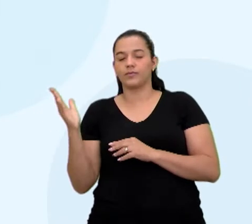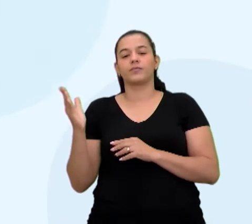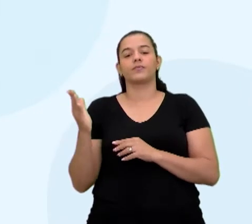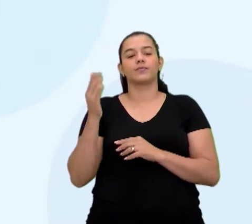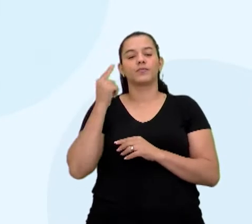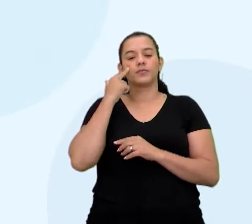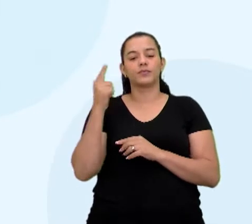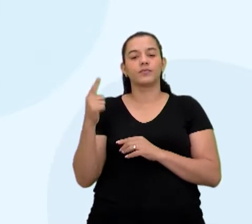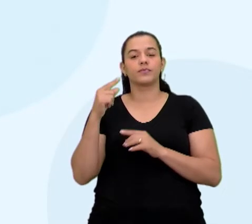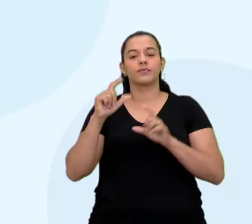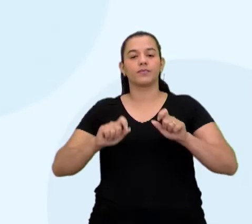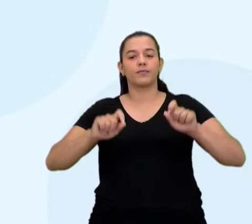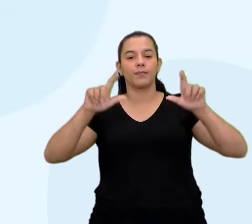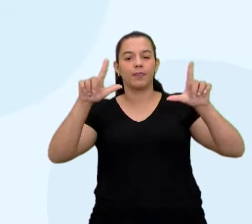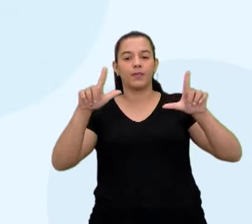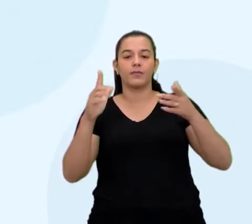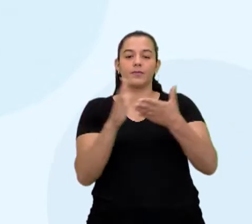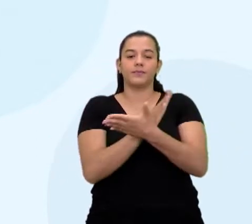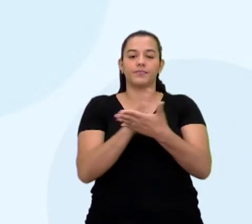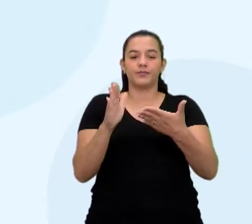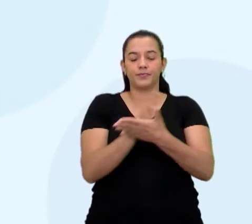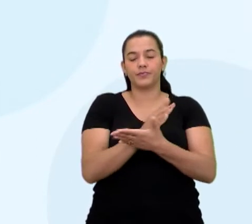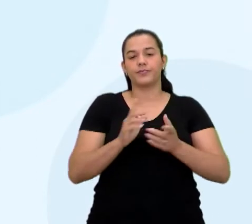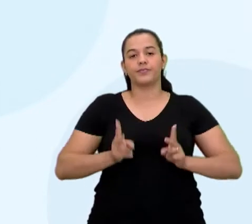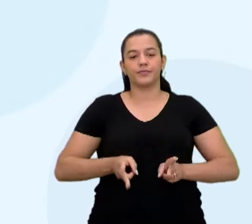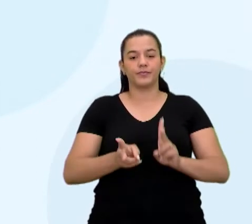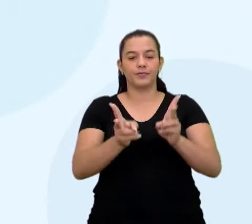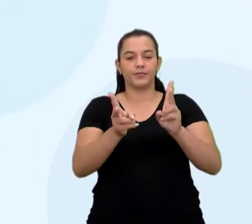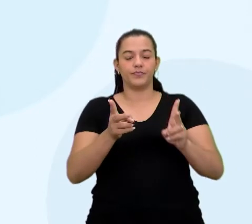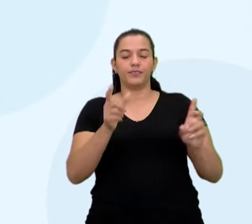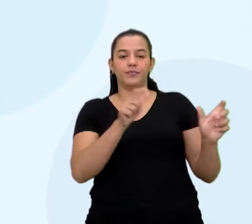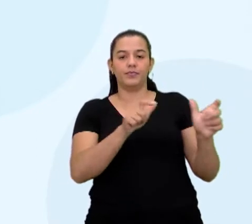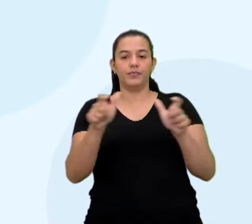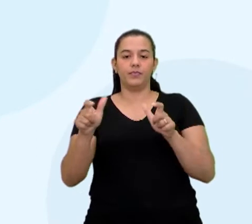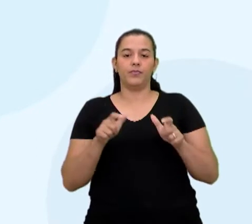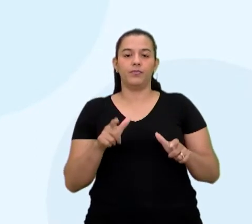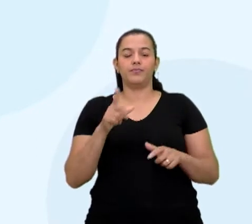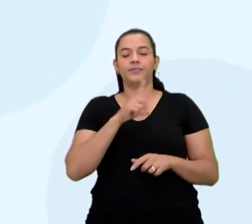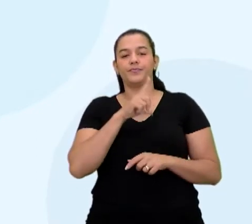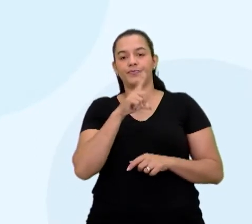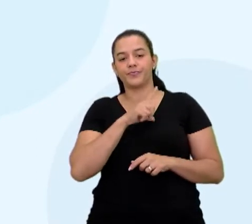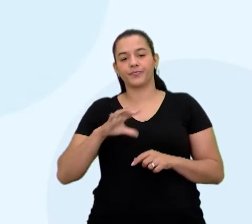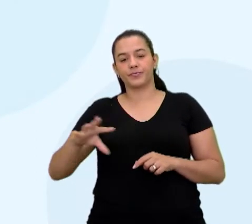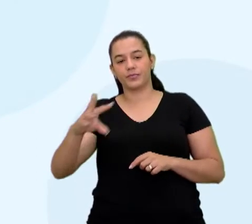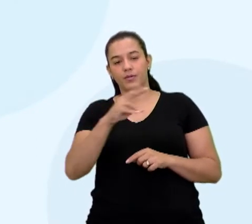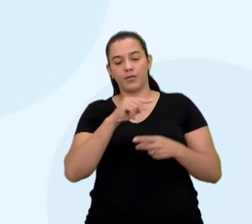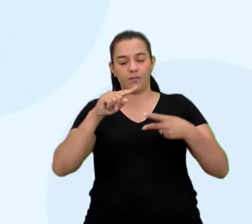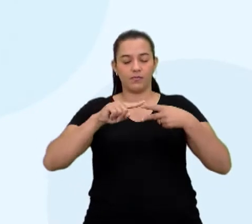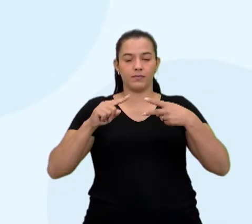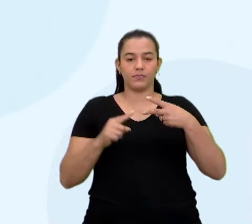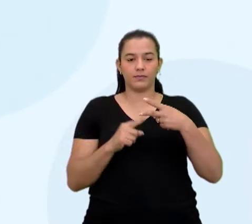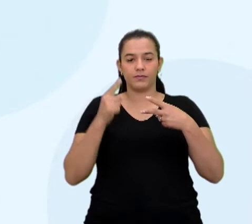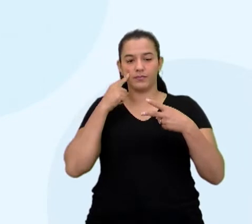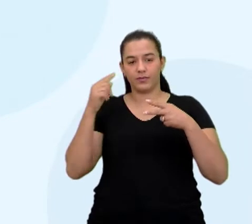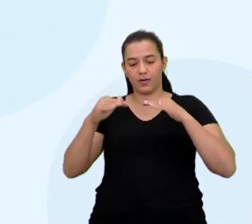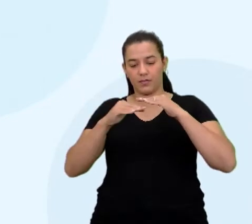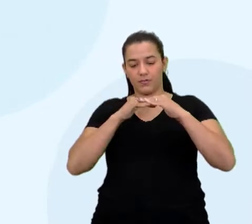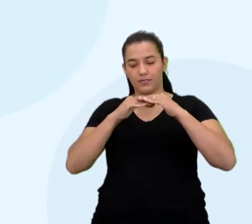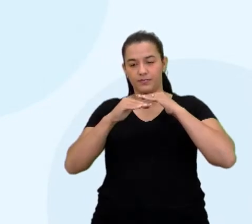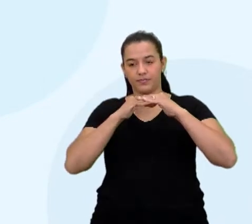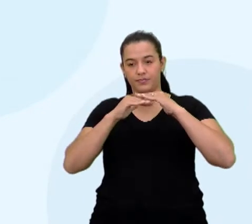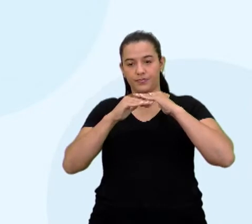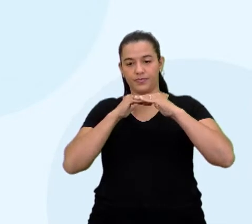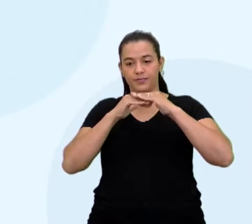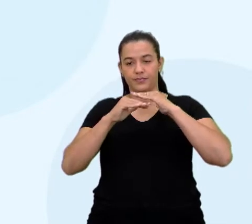aí mostrando, né, os aspectos que ficam aí, as localidades por onde, né, essas duas placas vão se raspando